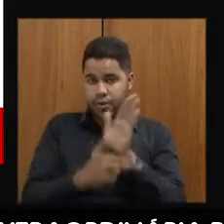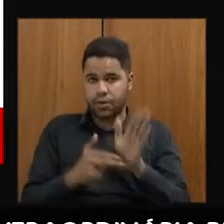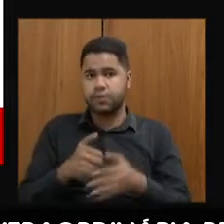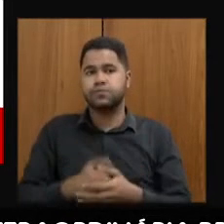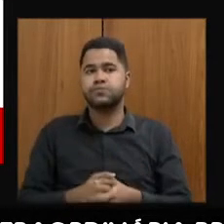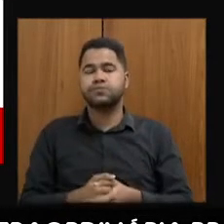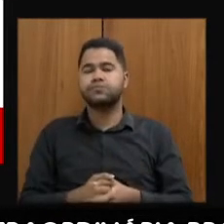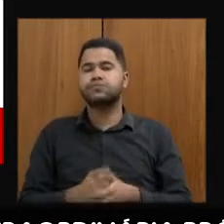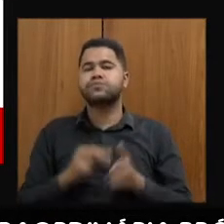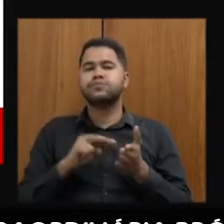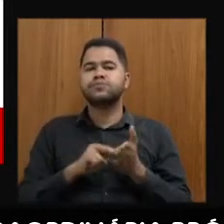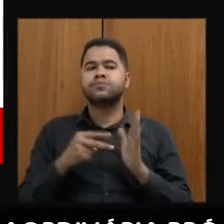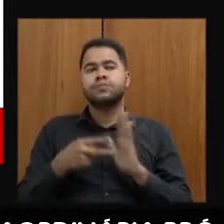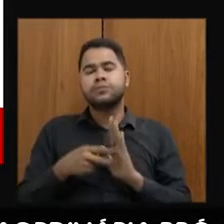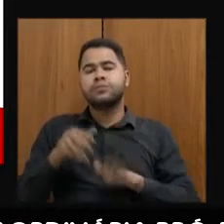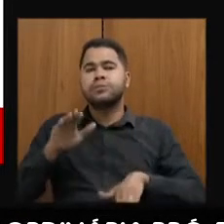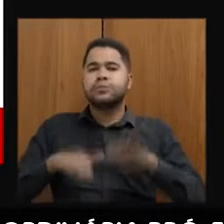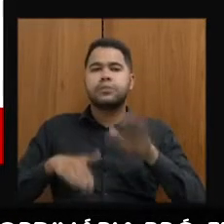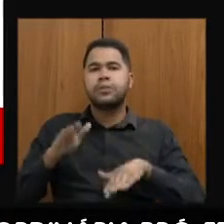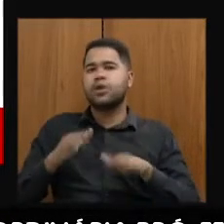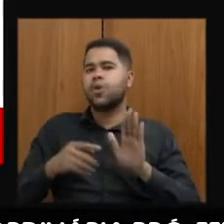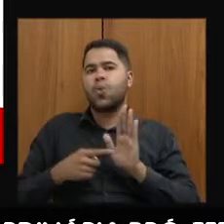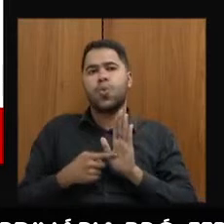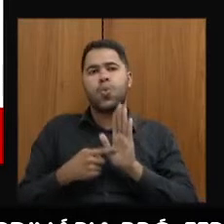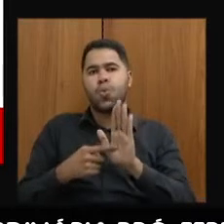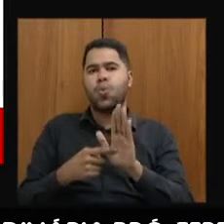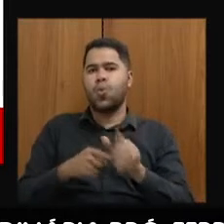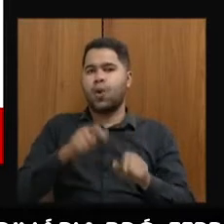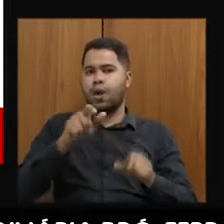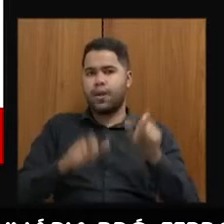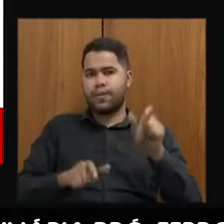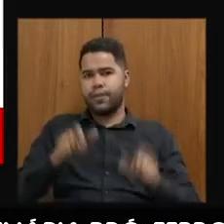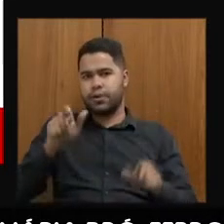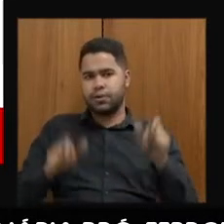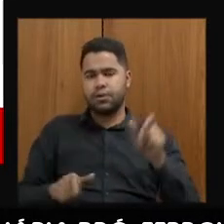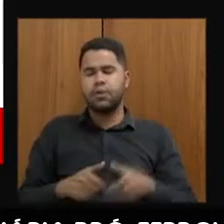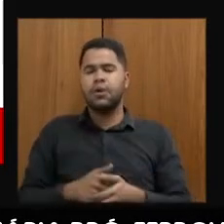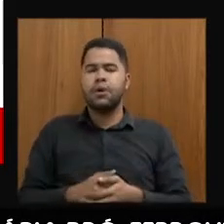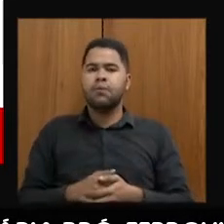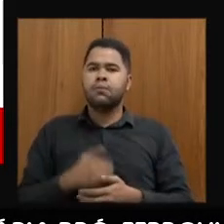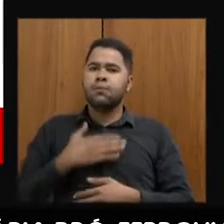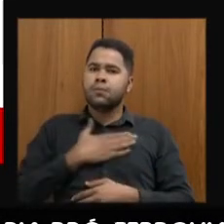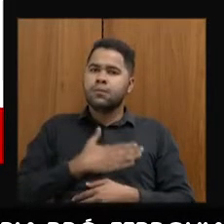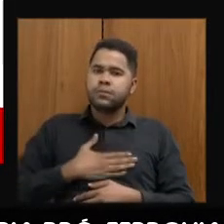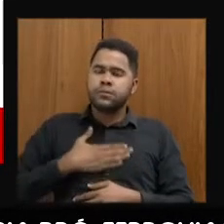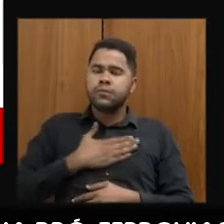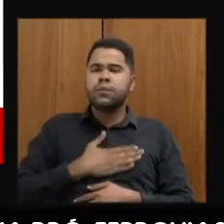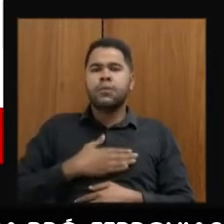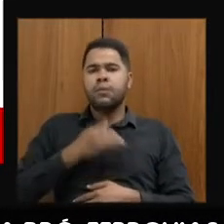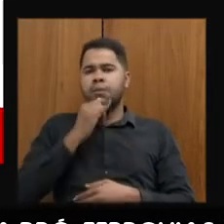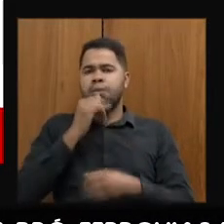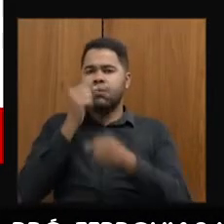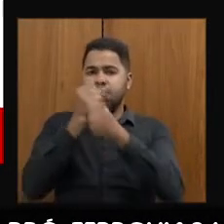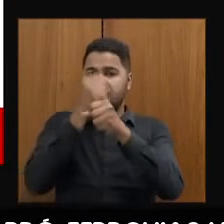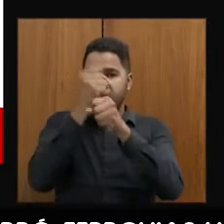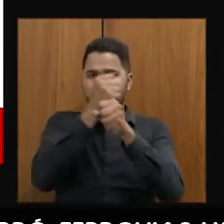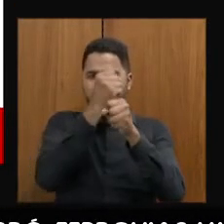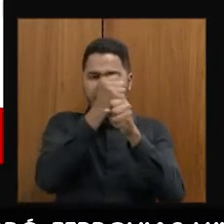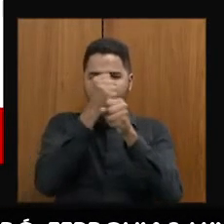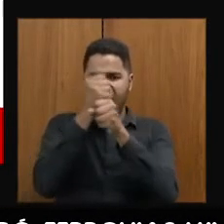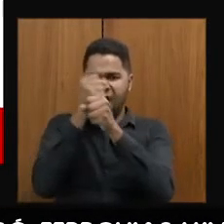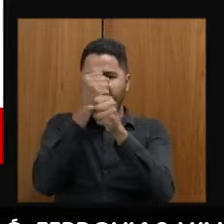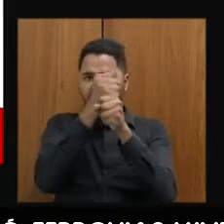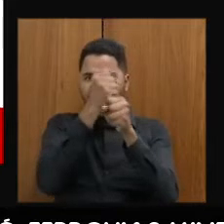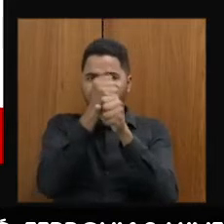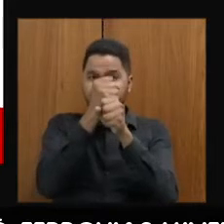ou seja muitas vezes não aparece as pessoas nem gostam de entregar só obra obra obra Mas elas